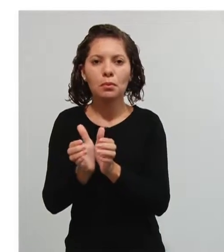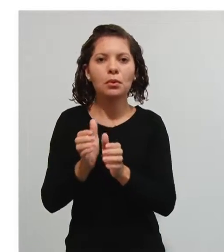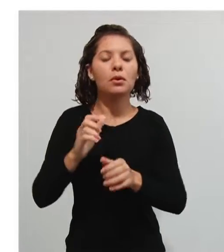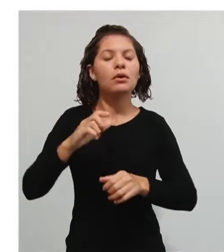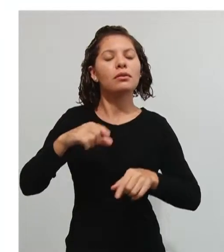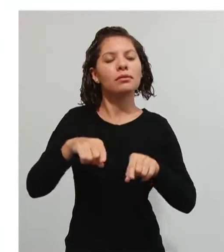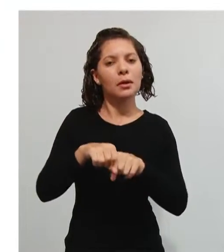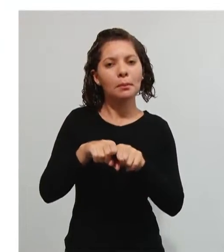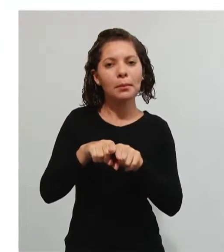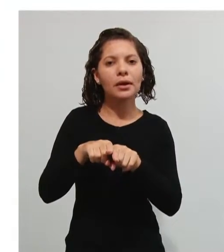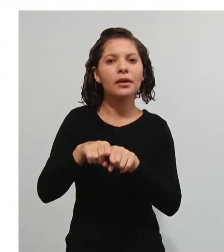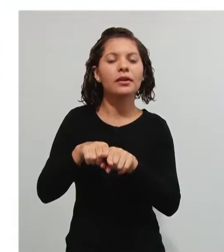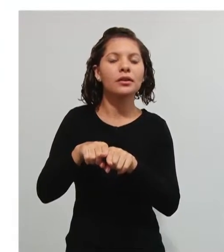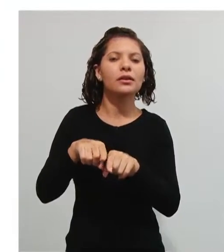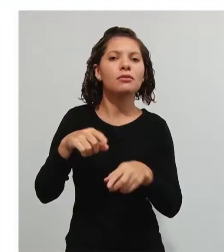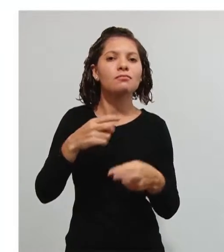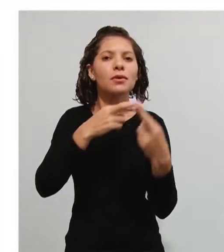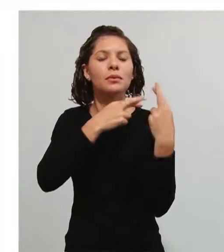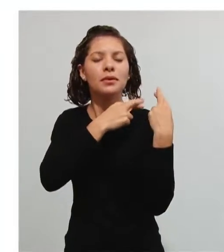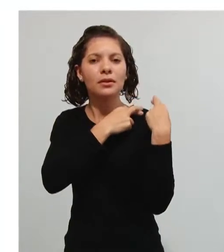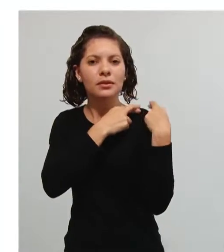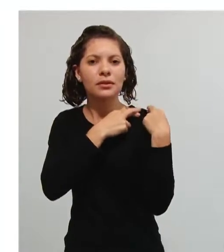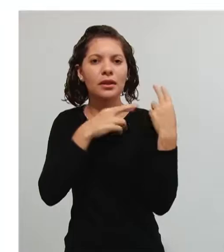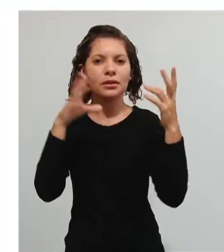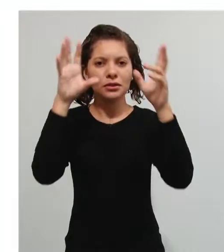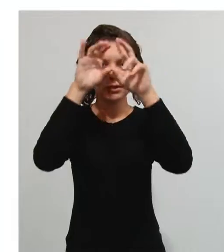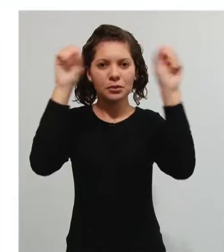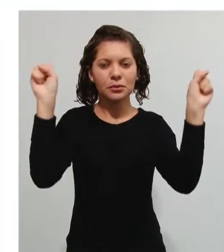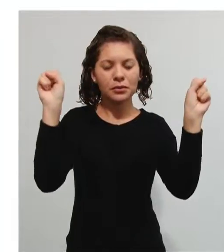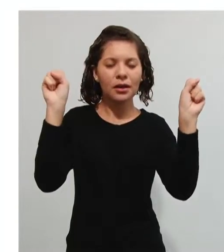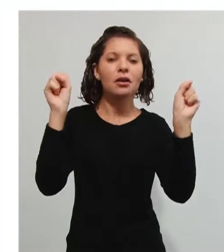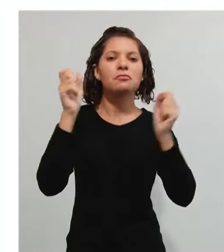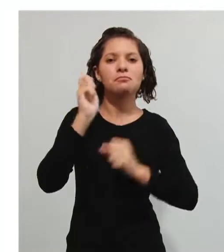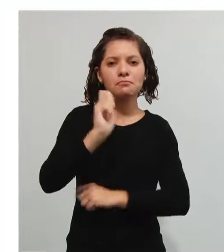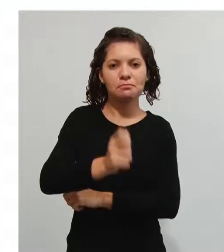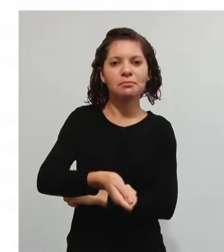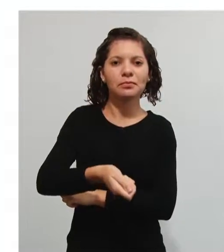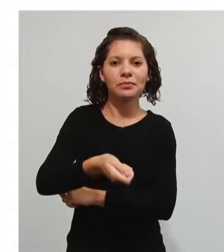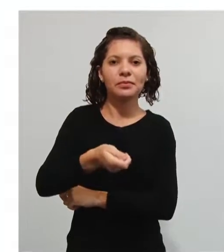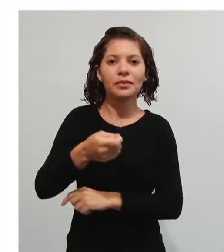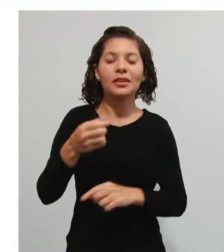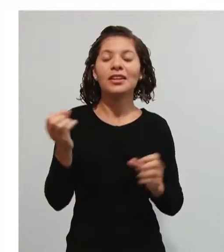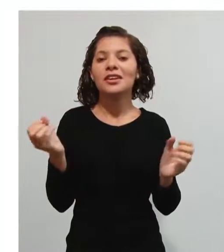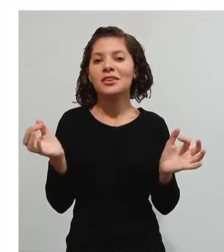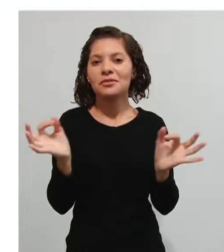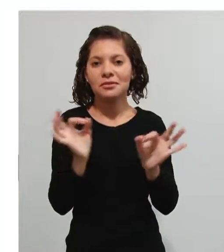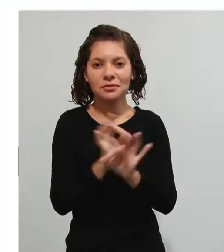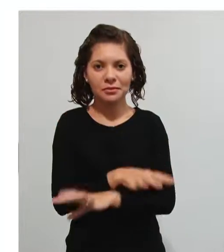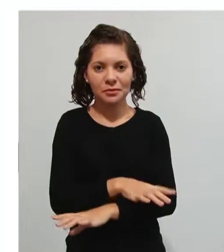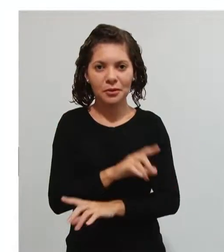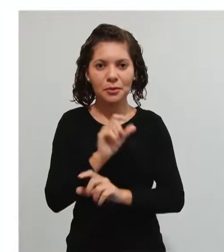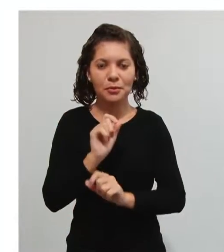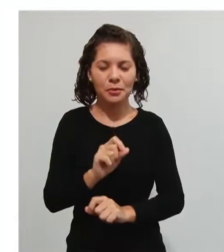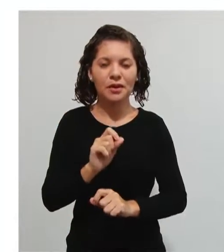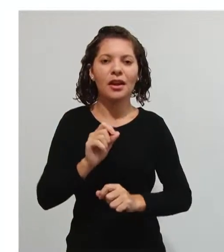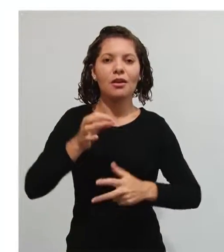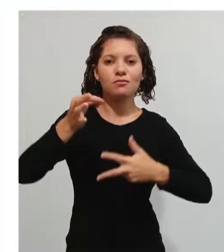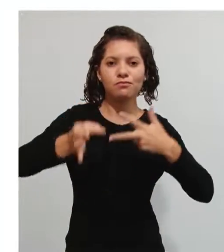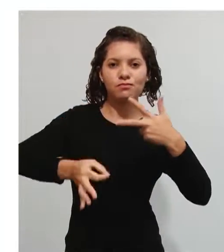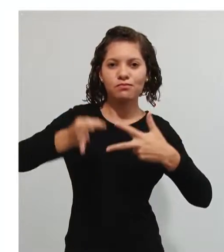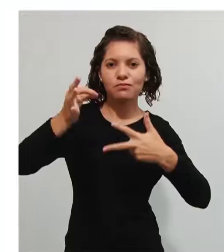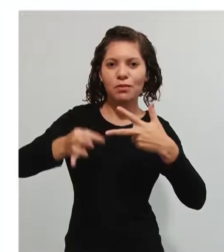tribunais de contas, determinando o ato do Poder Executivo. E, por fim, o controle judiciário é